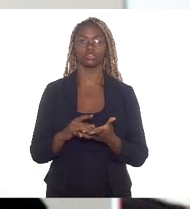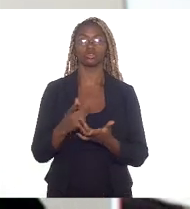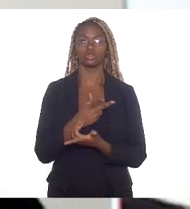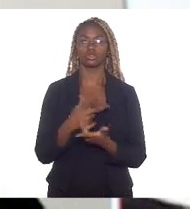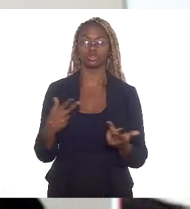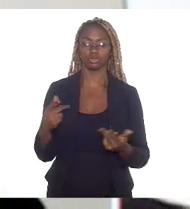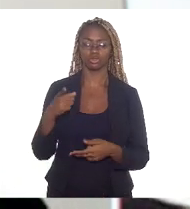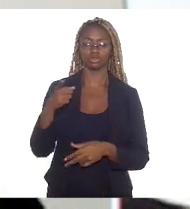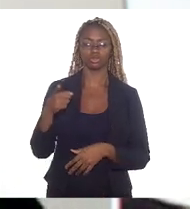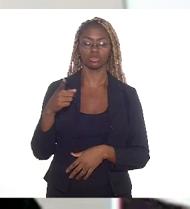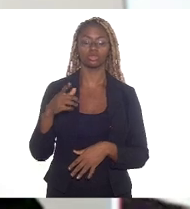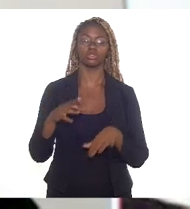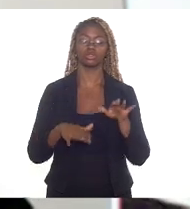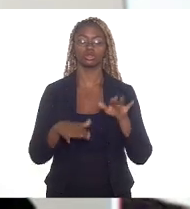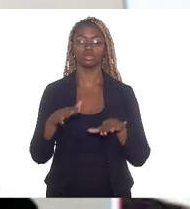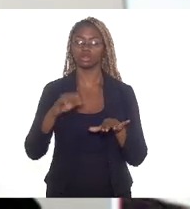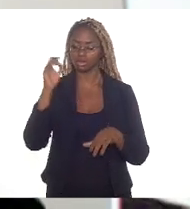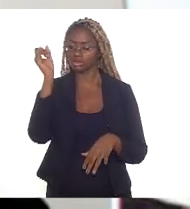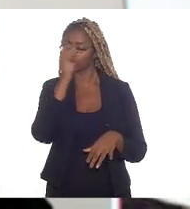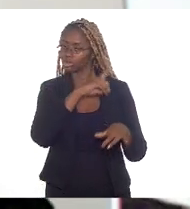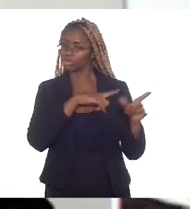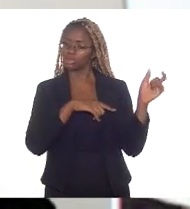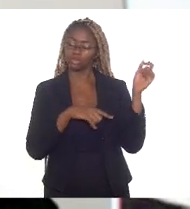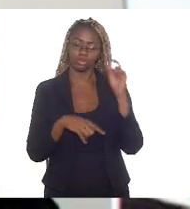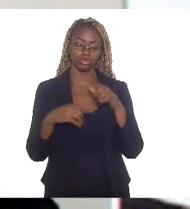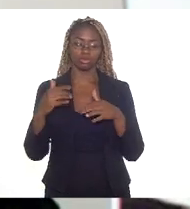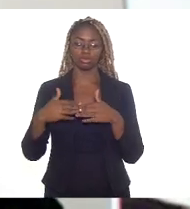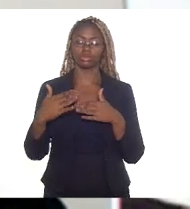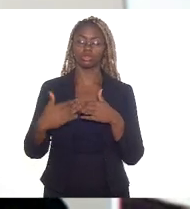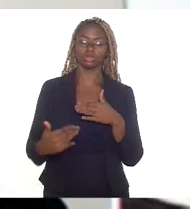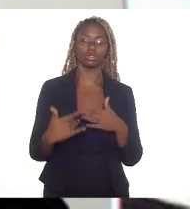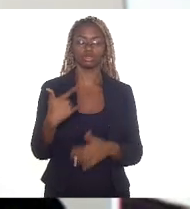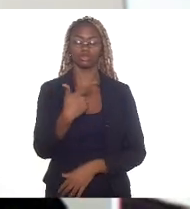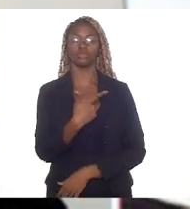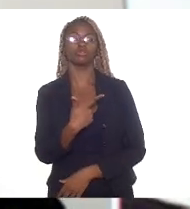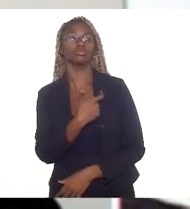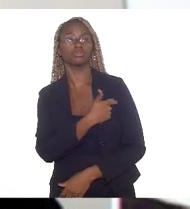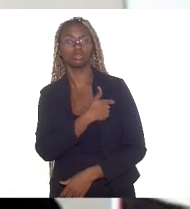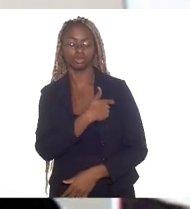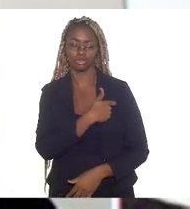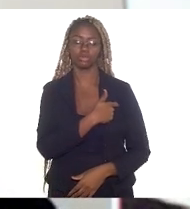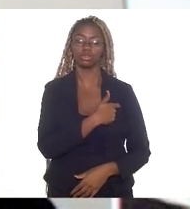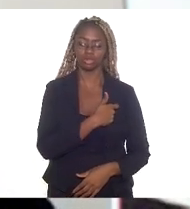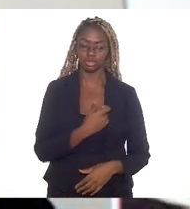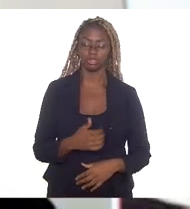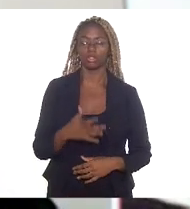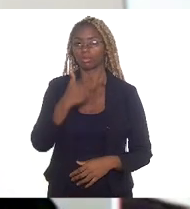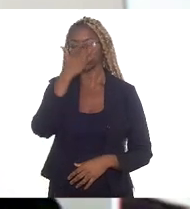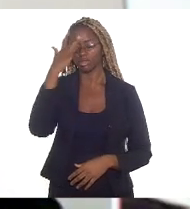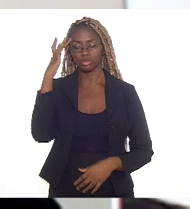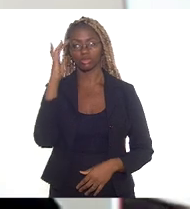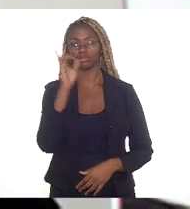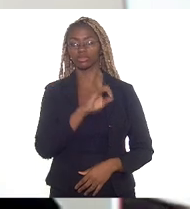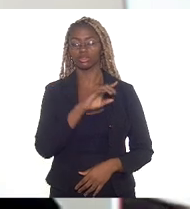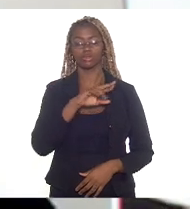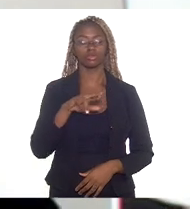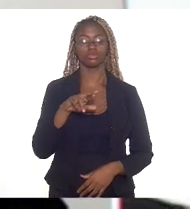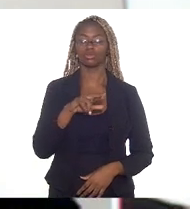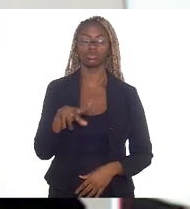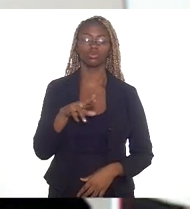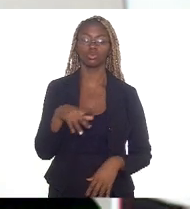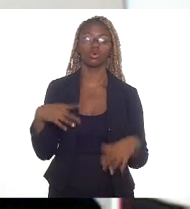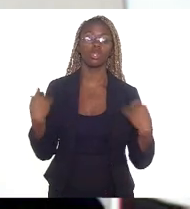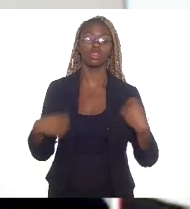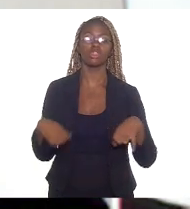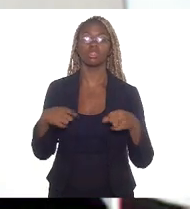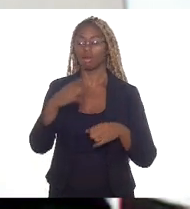que têm, de alguma forma, dificultado o processo de vacinação das pessoas com deficiência. Não é necessário que uma pessoa